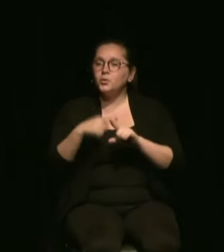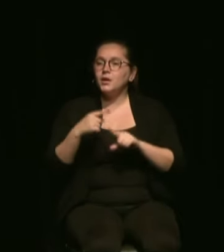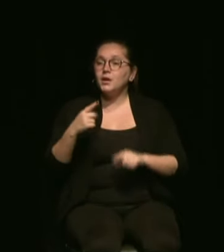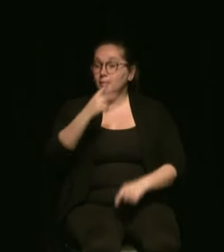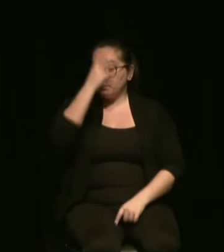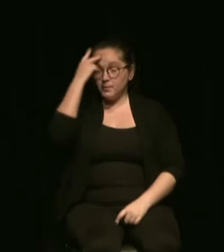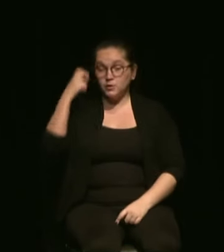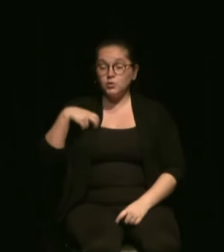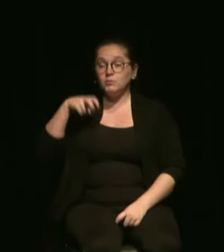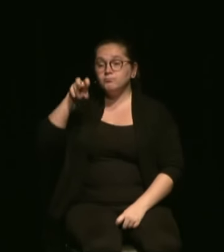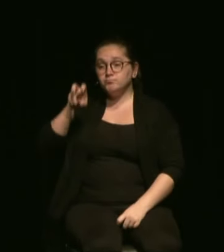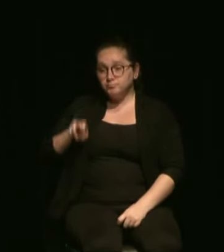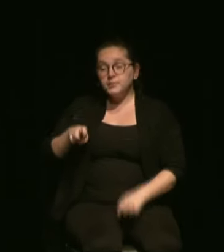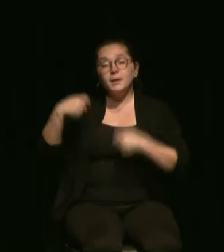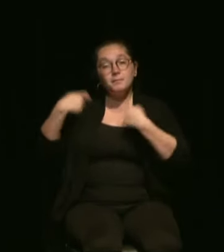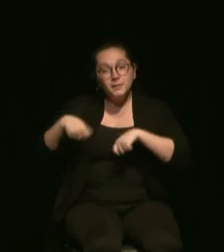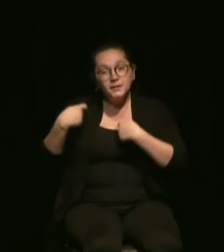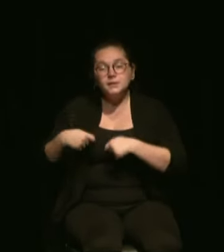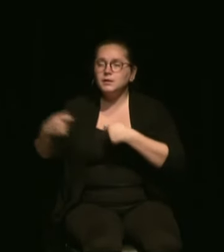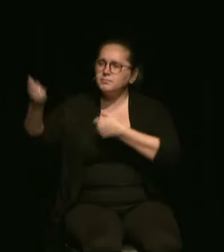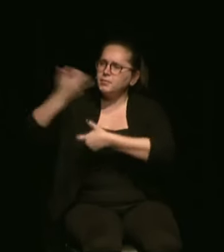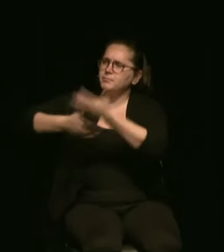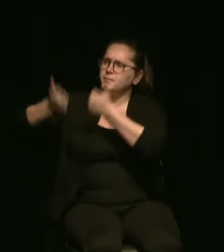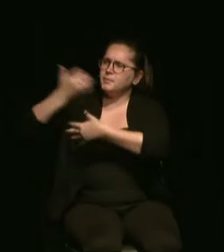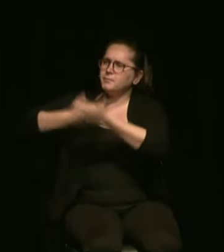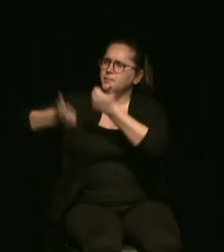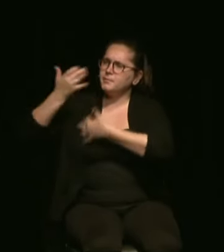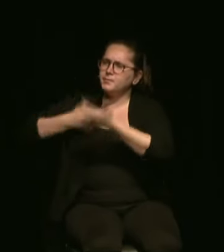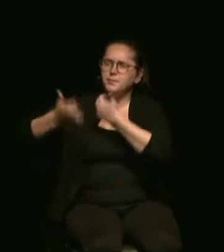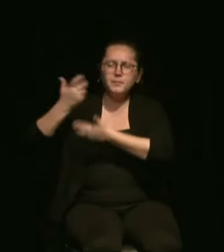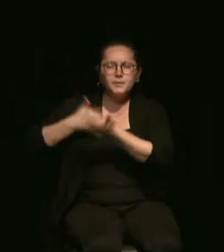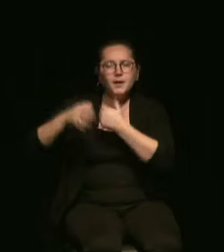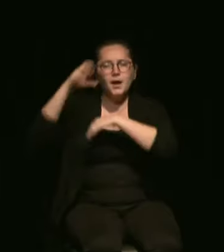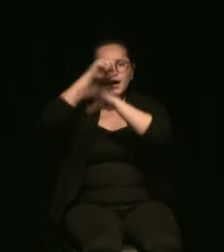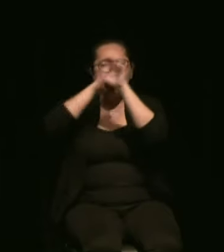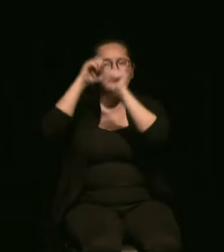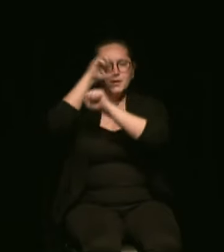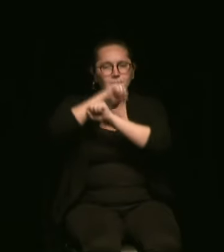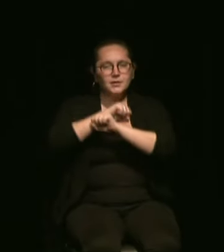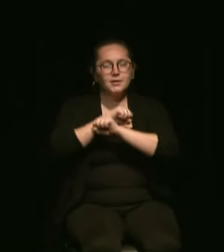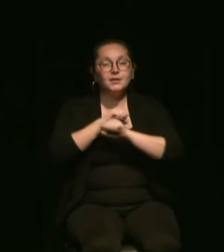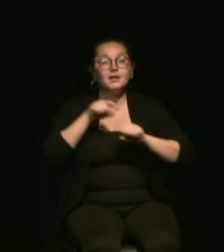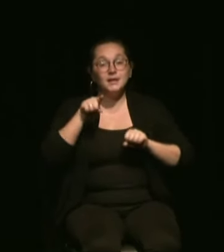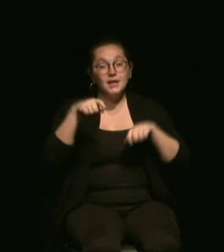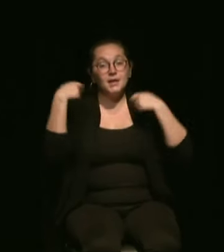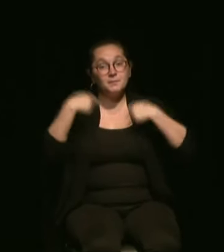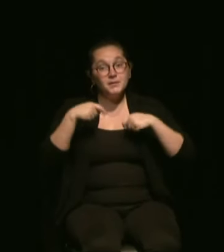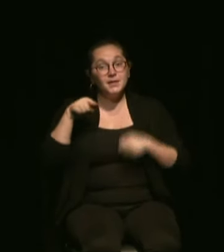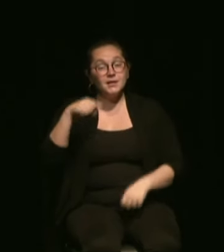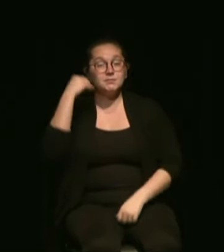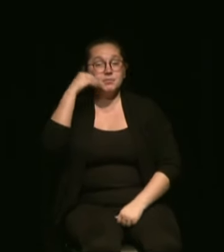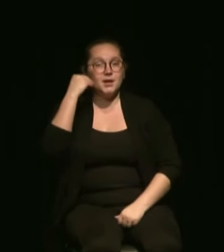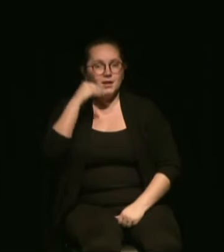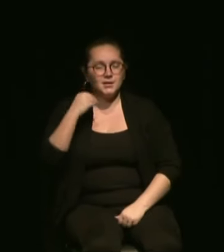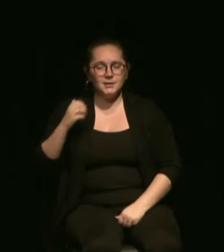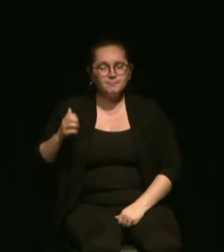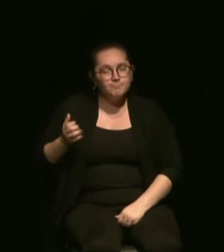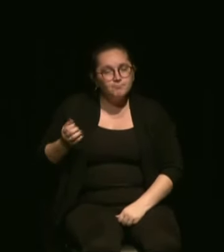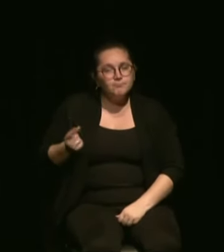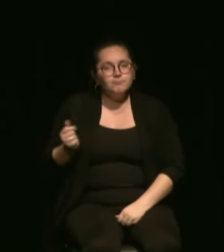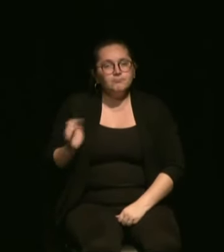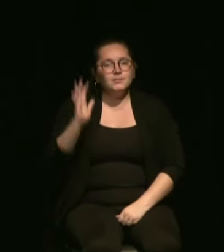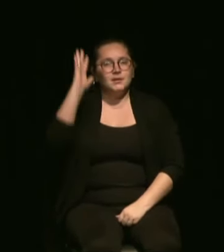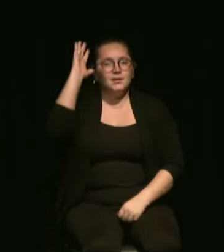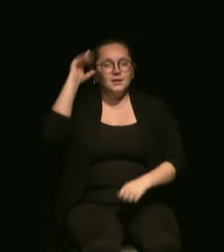um sujeito que precisa desesperadamente ouvir o que o outro tem a dizer. E precisa desesperadamente que essa experiência seja rica, porque era a única